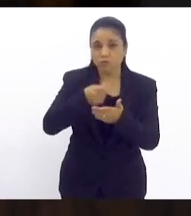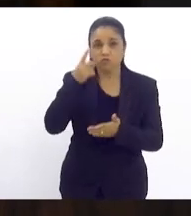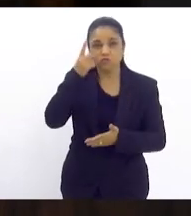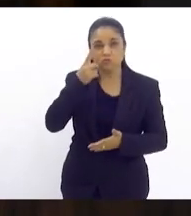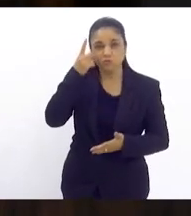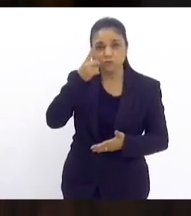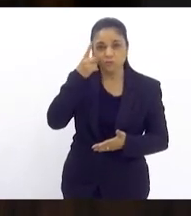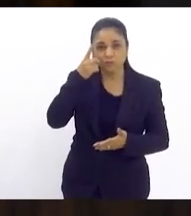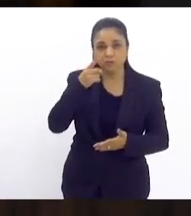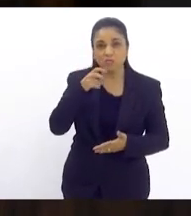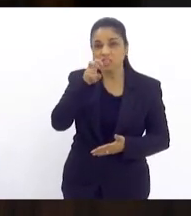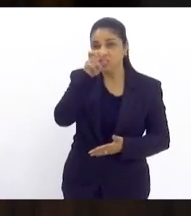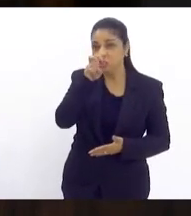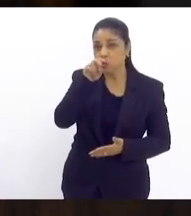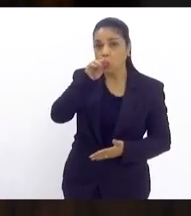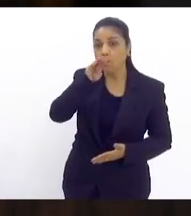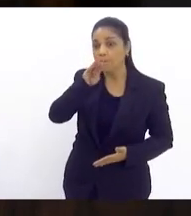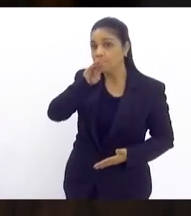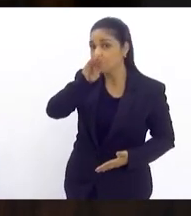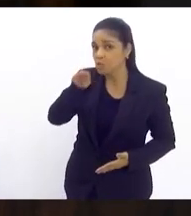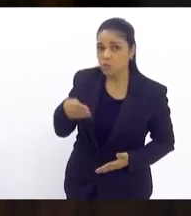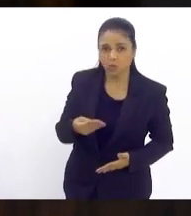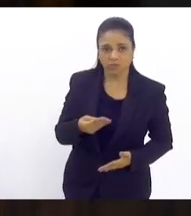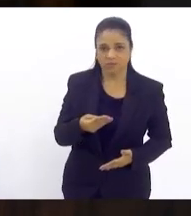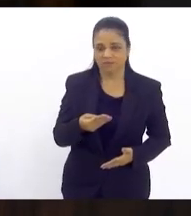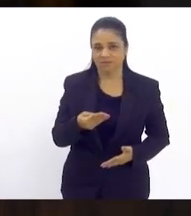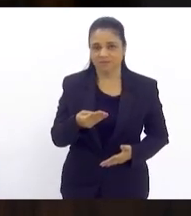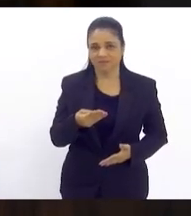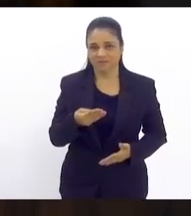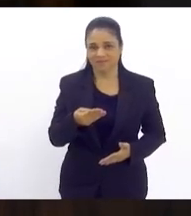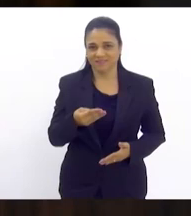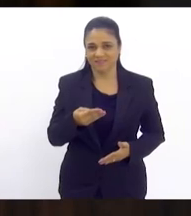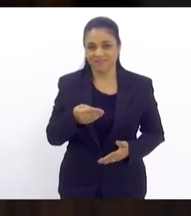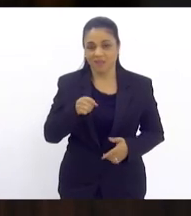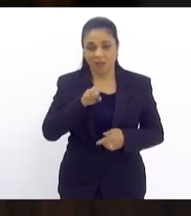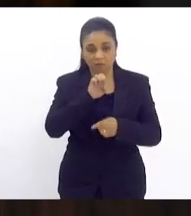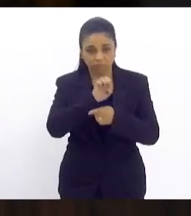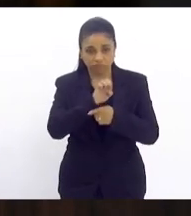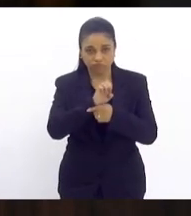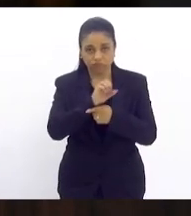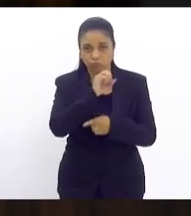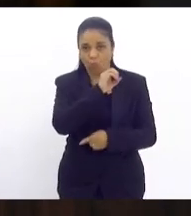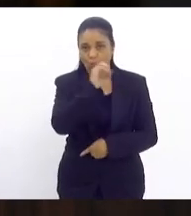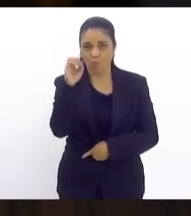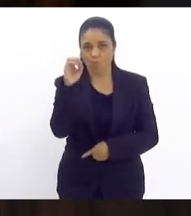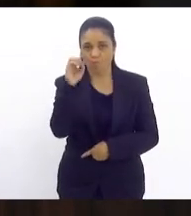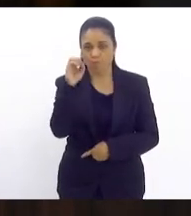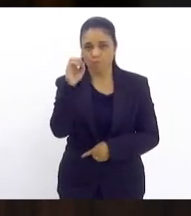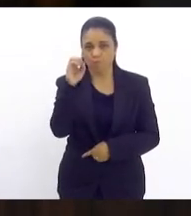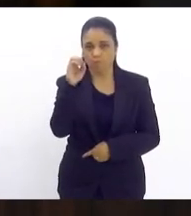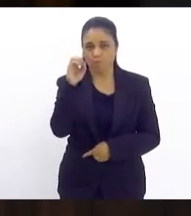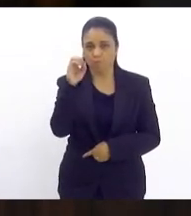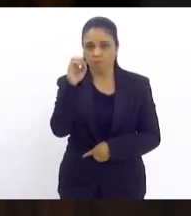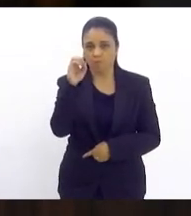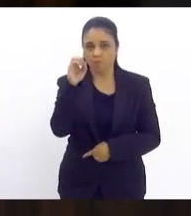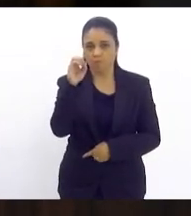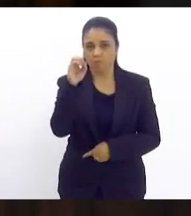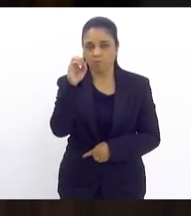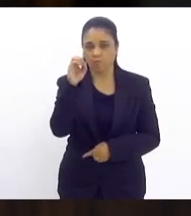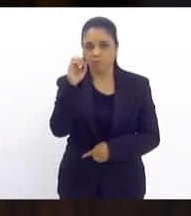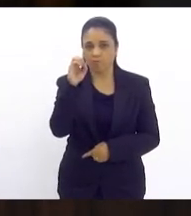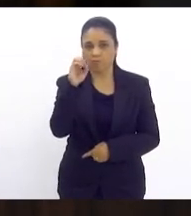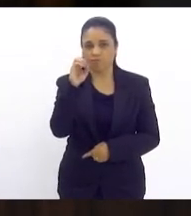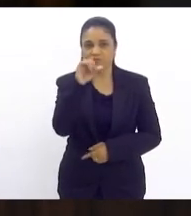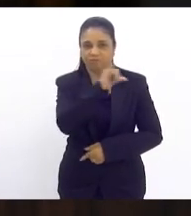é de cinco milhões e o Rio de Janeiro de zero Então tá aqui o convite